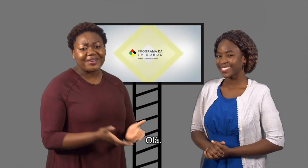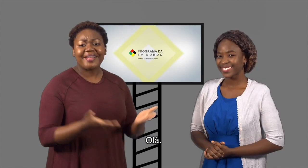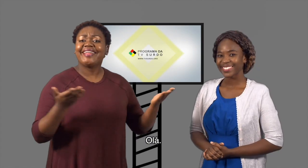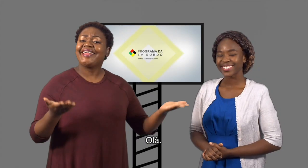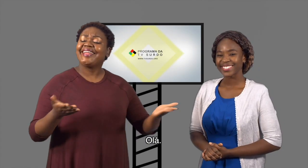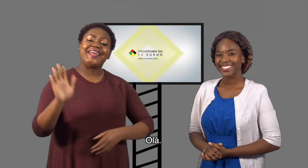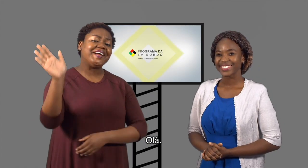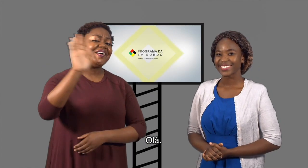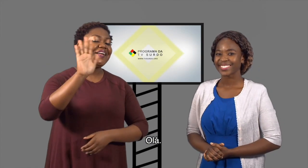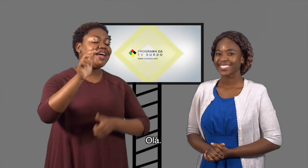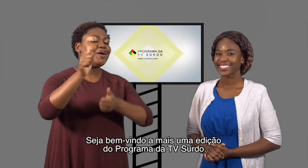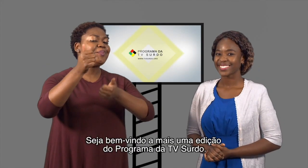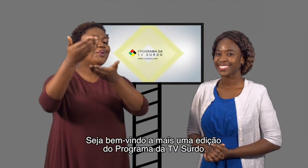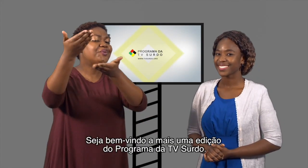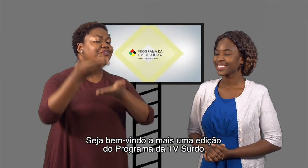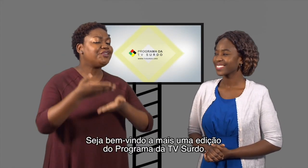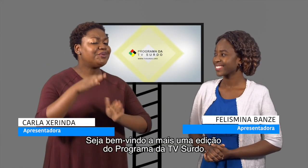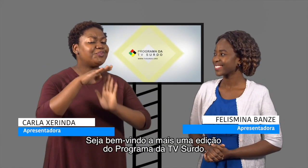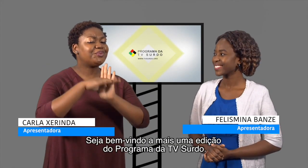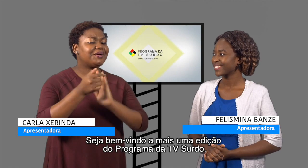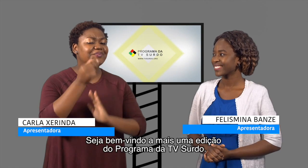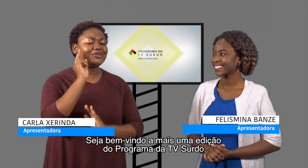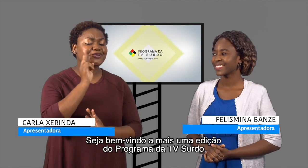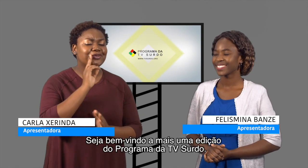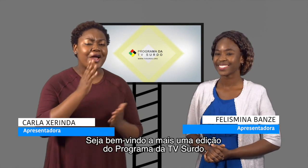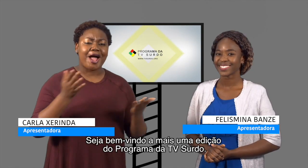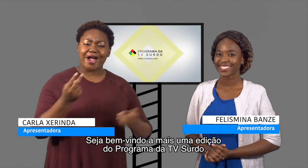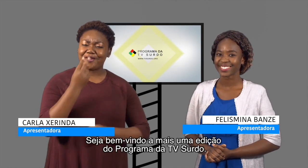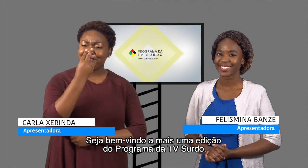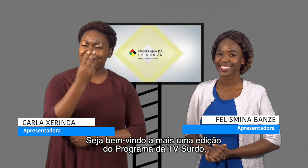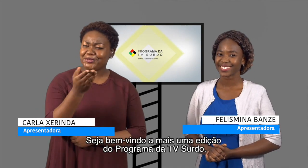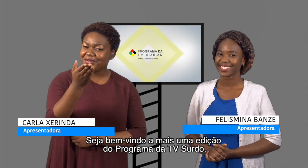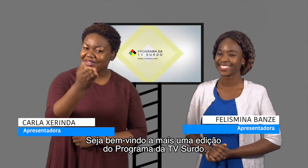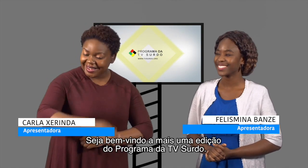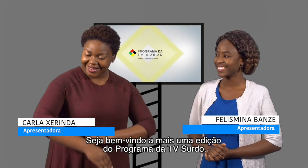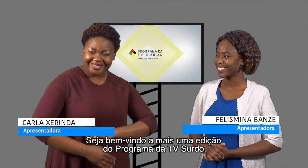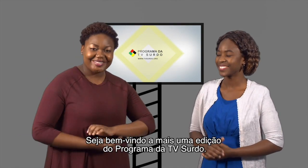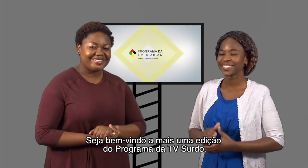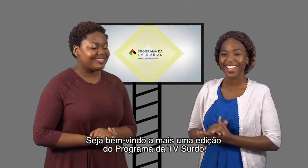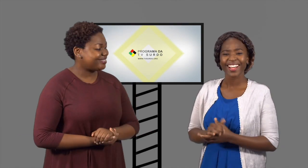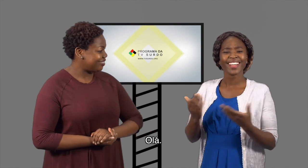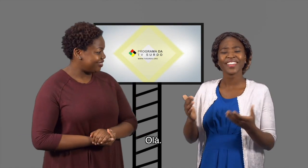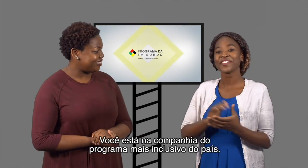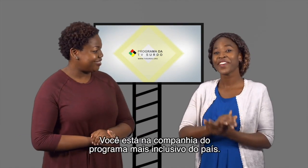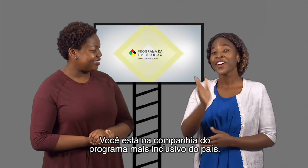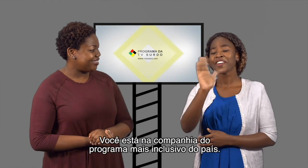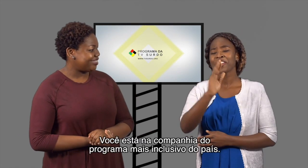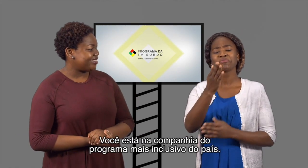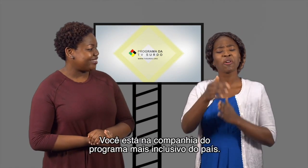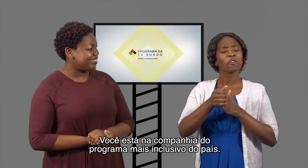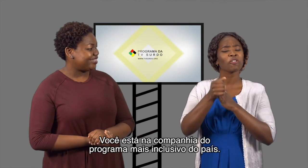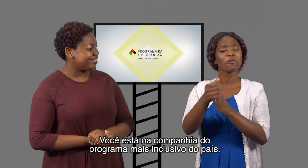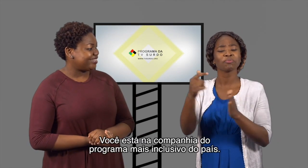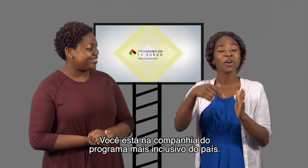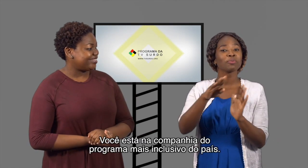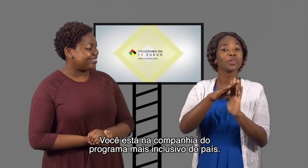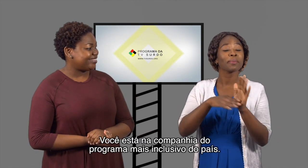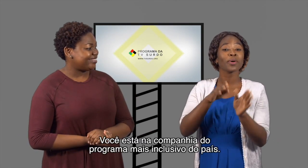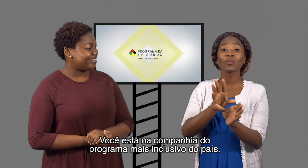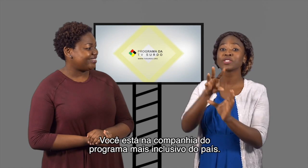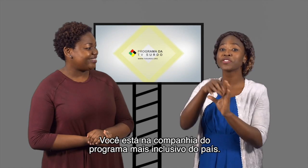Olá, sejam bem-vindos a mais uma edição do programa da TV Surdo. Olá, você está na companhia do